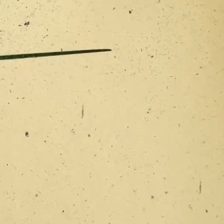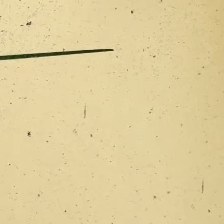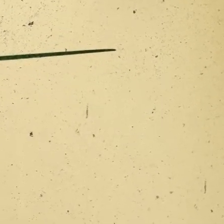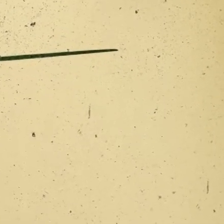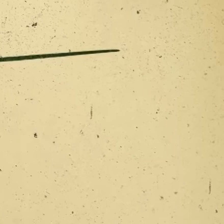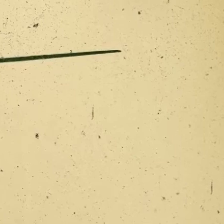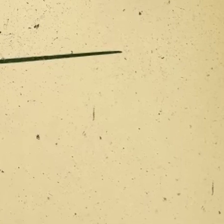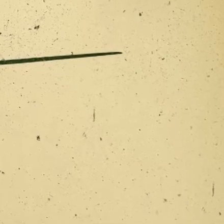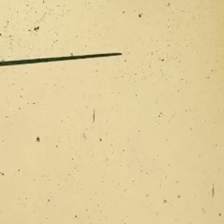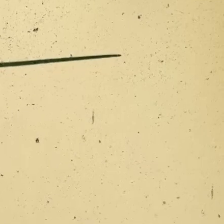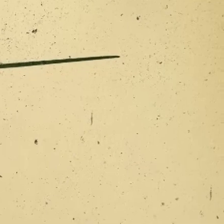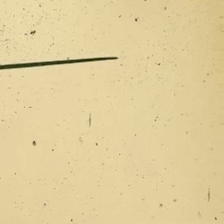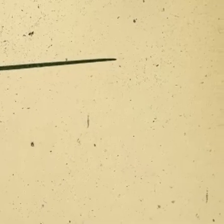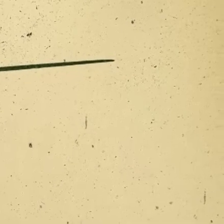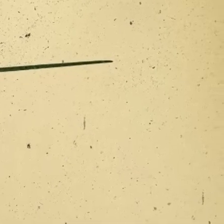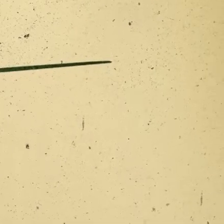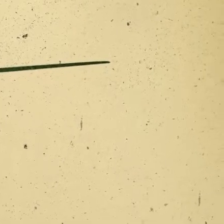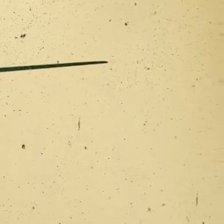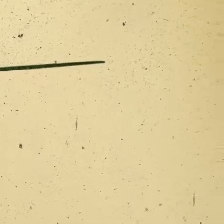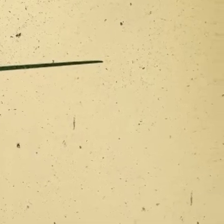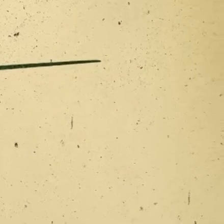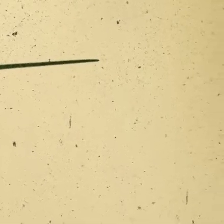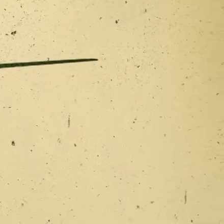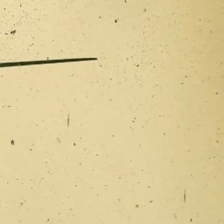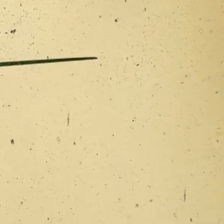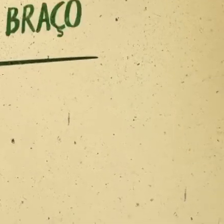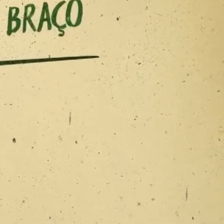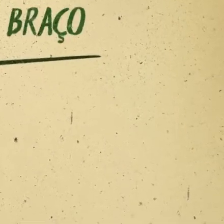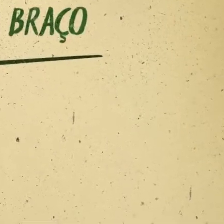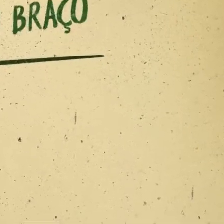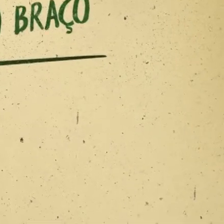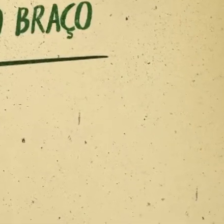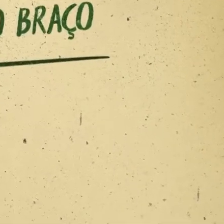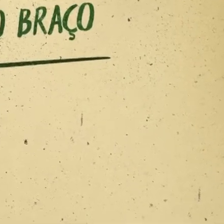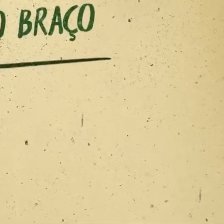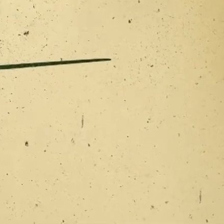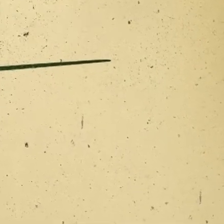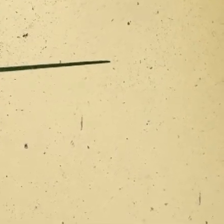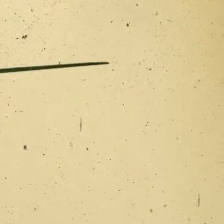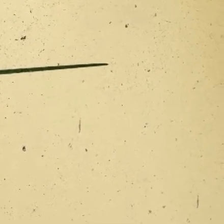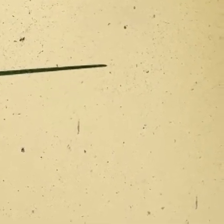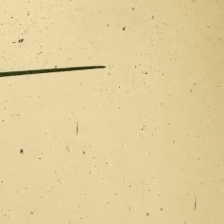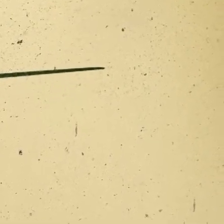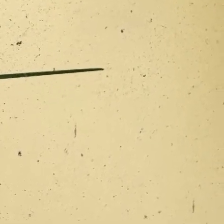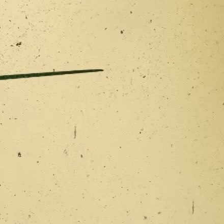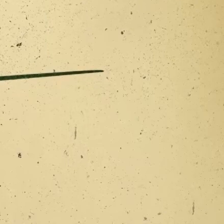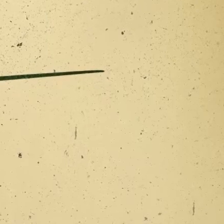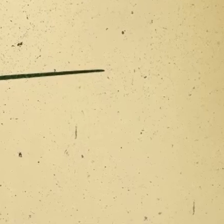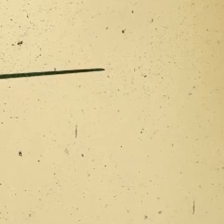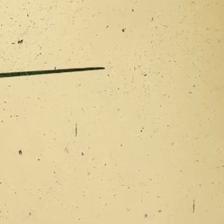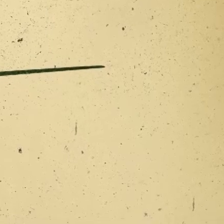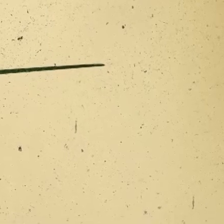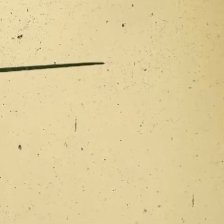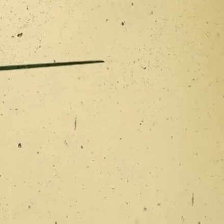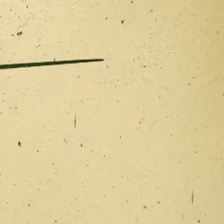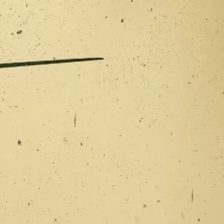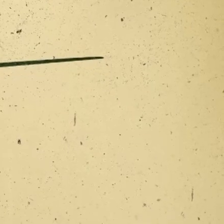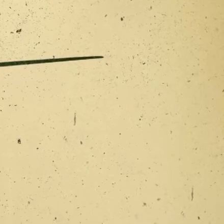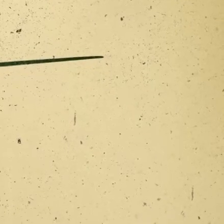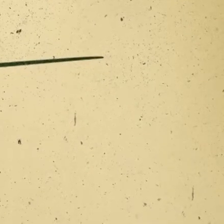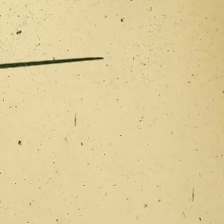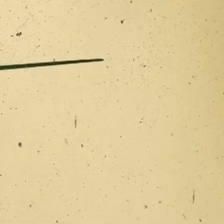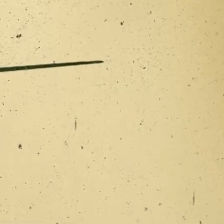hora de cumprimentar. Se for tossir ou espirrar, cubra a boca com o braço. Seja homem ou mulher, vale para toda a